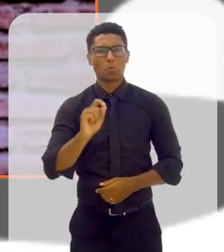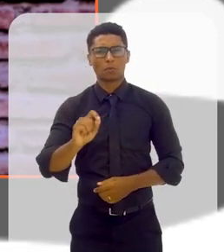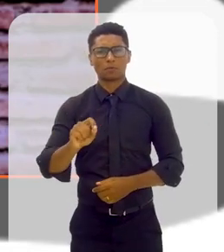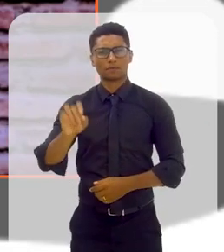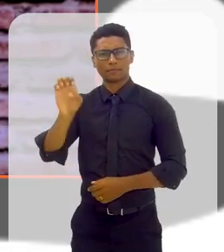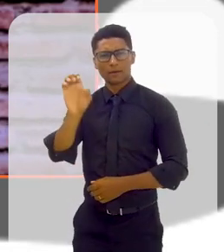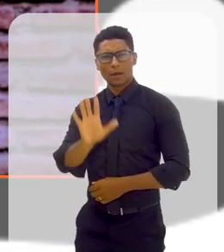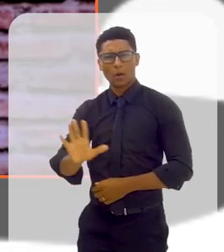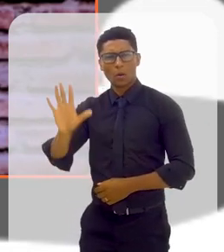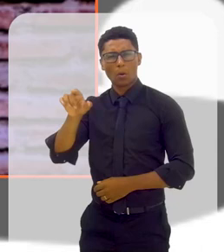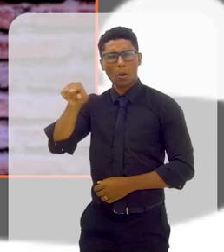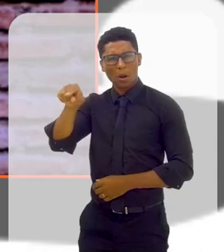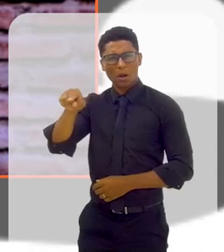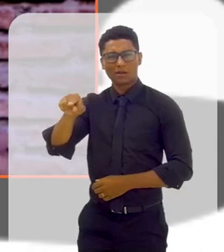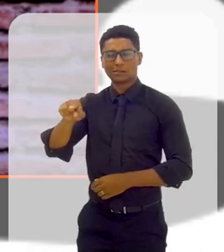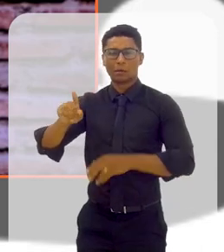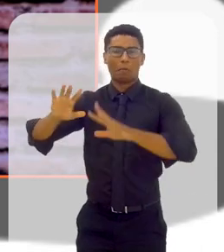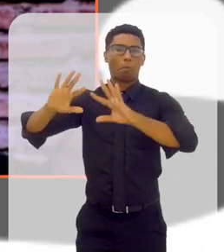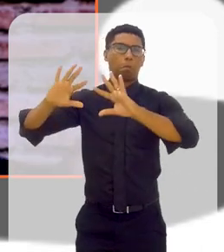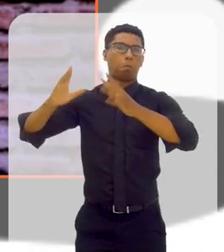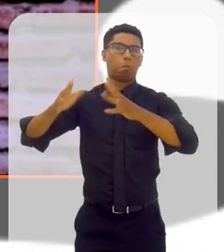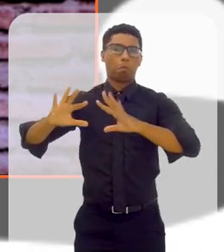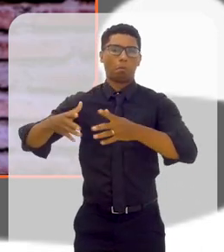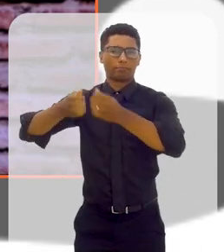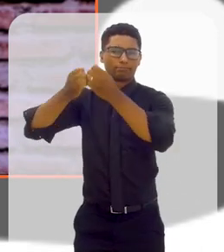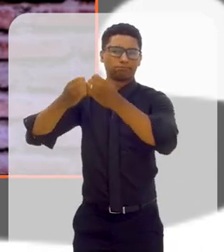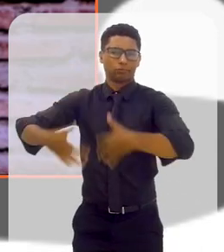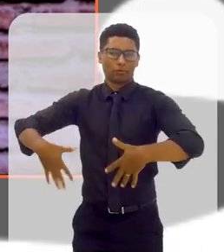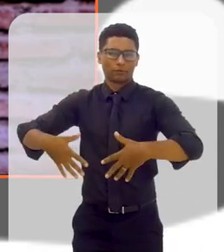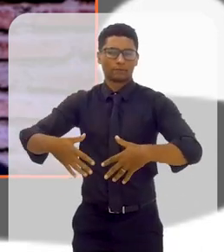Europa ficou completamente devastada e a